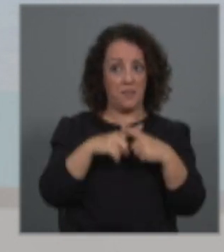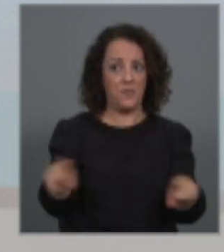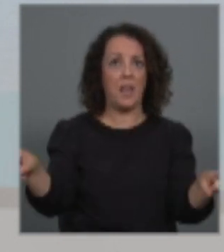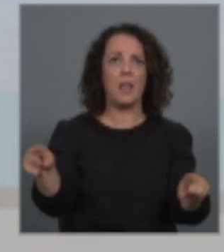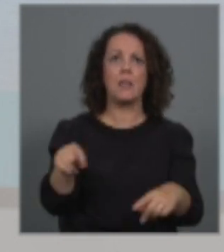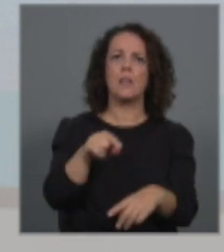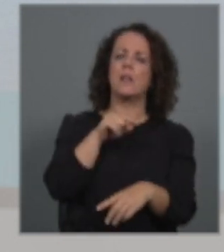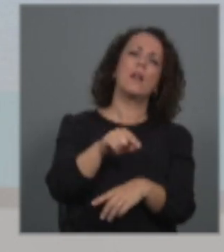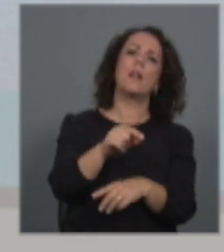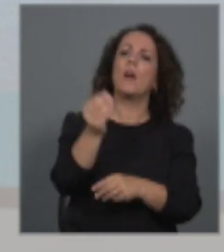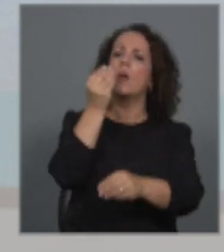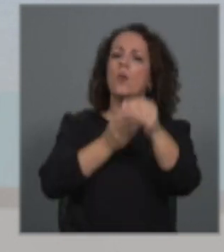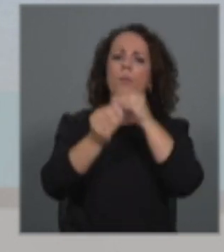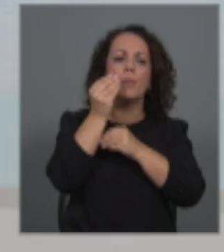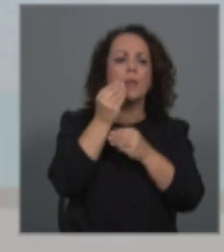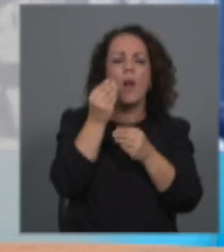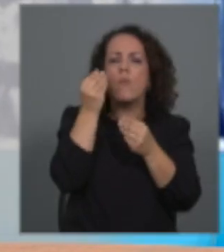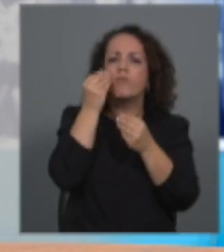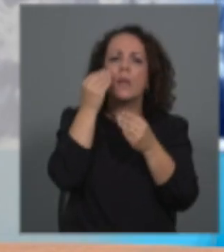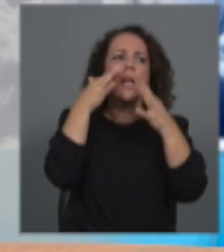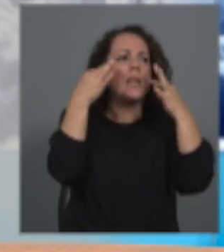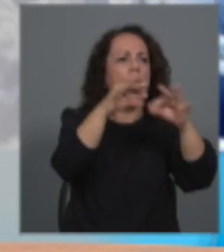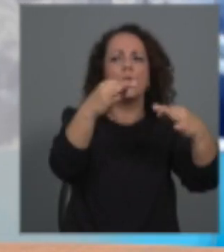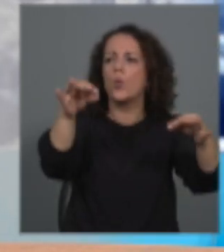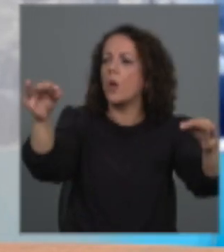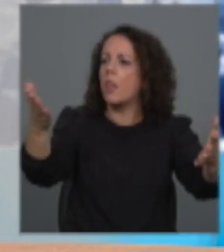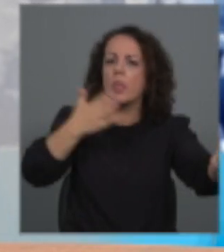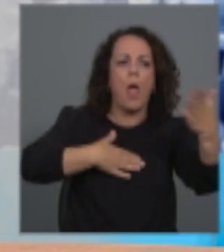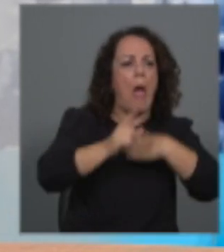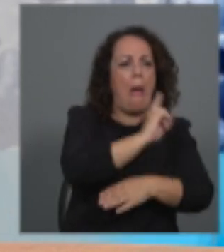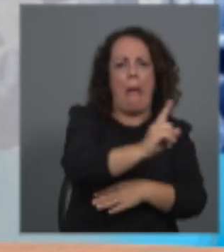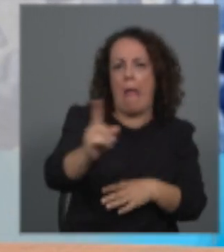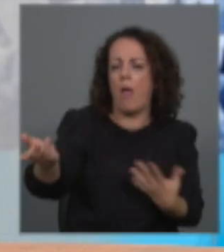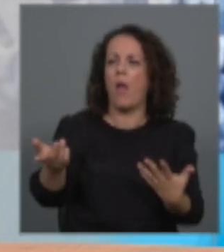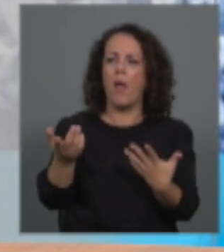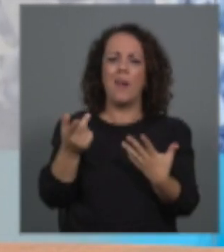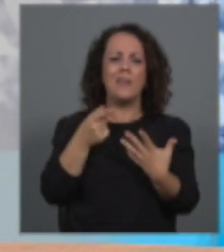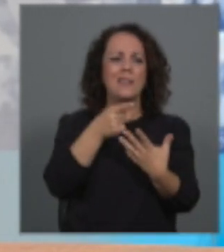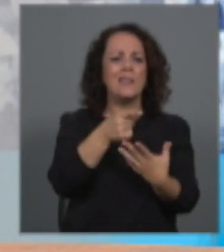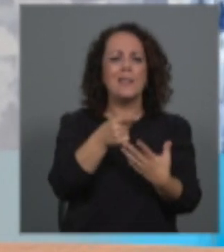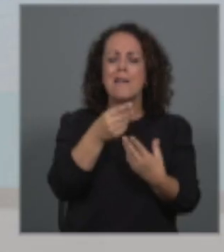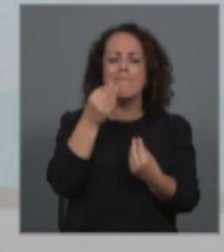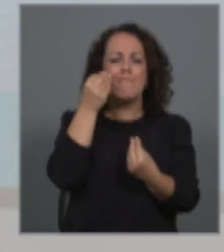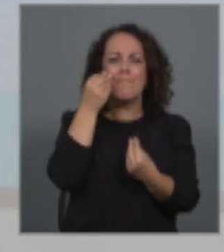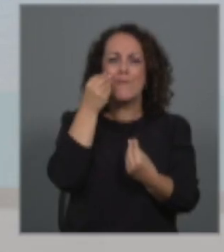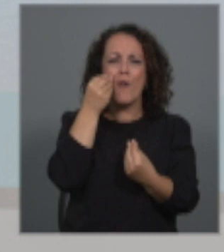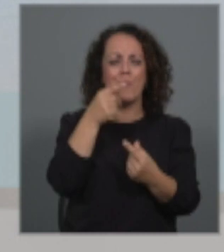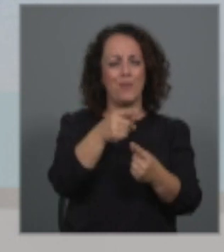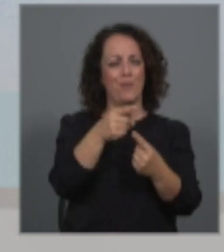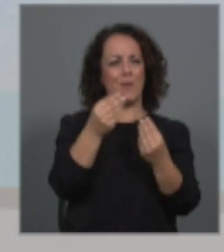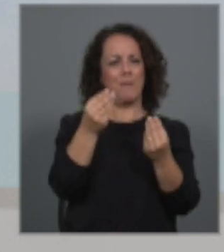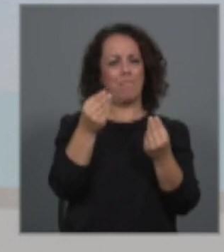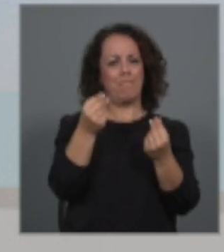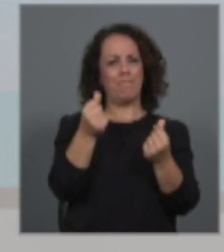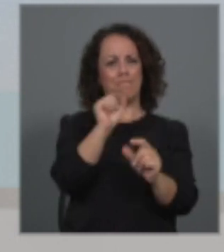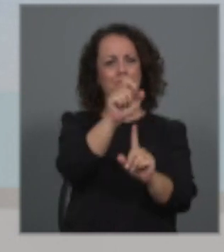alimenta daquilo que a natureza dá, um desprendimento total. O que é que podemos retirar desta austeridade, digamos,